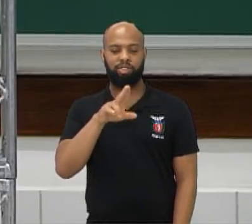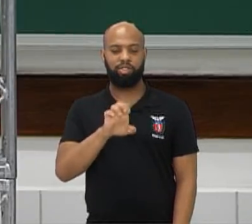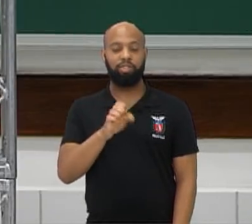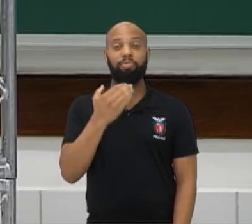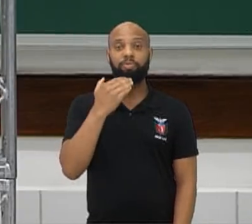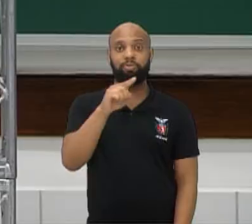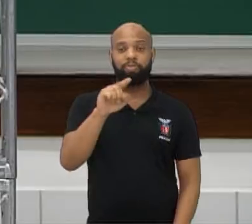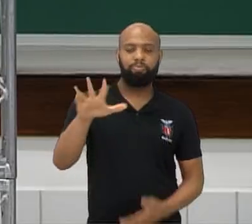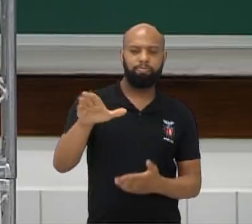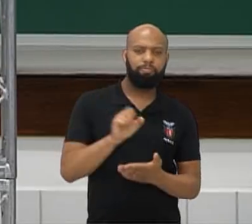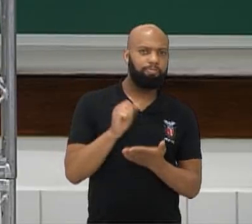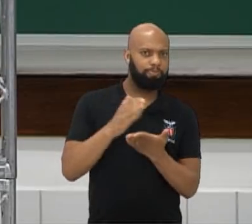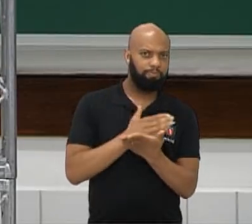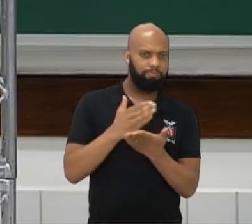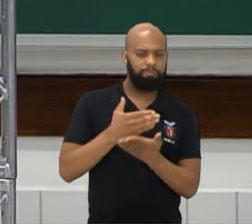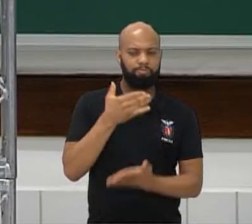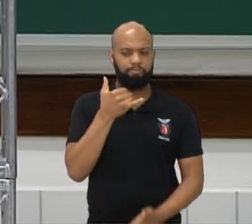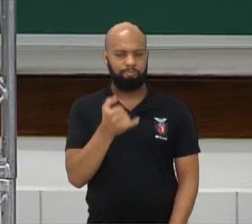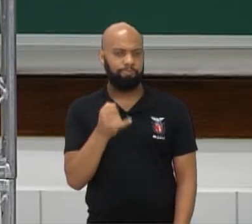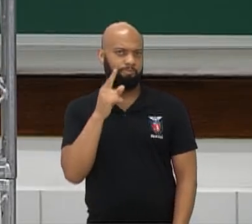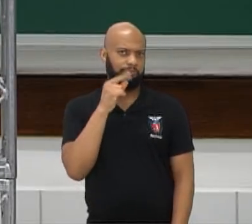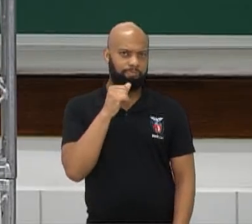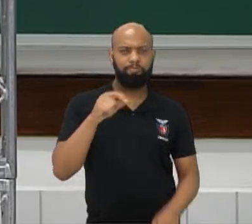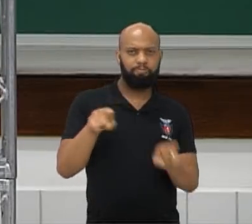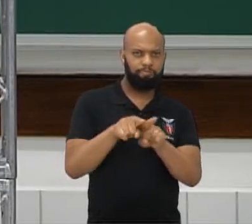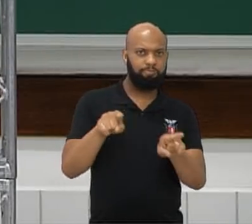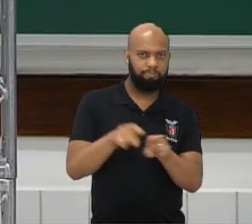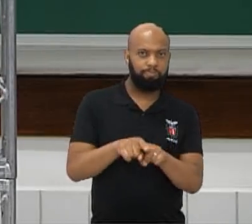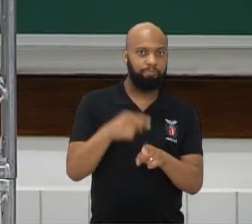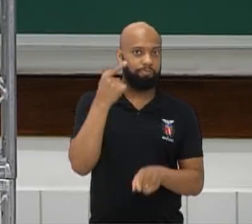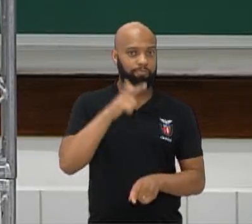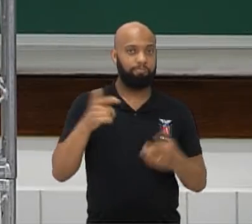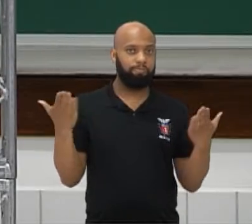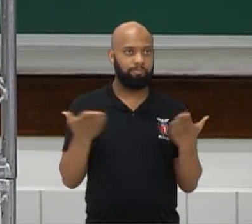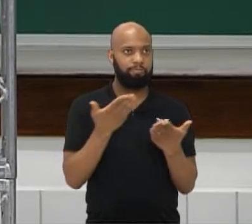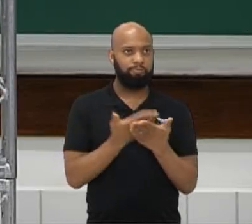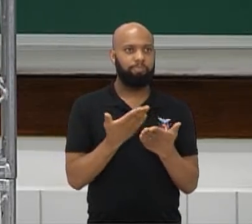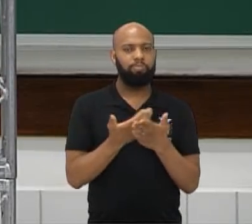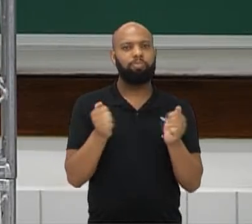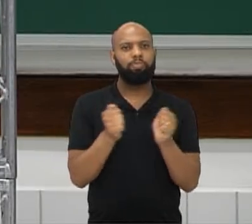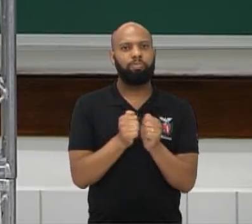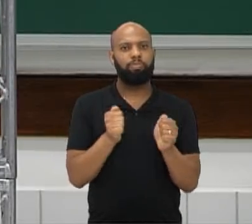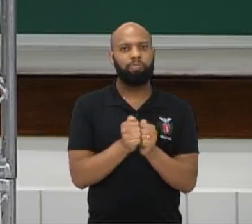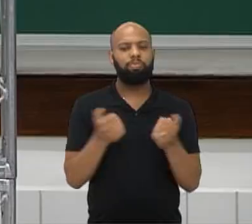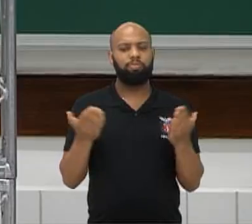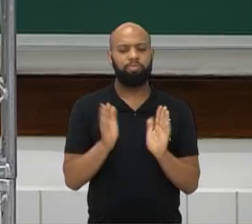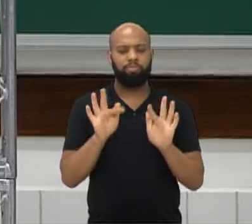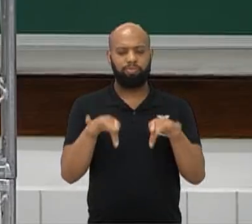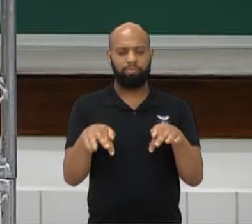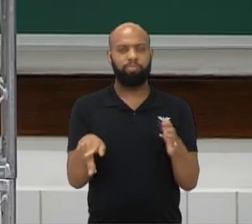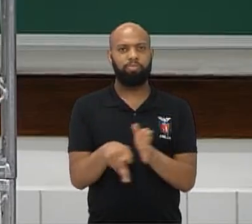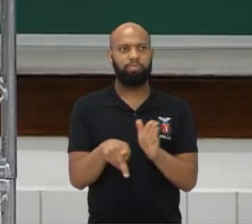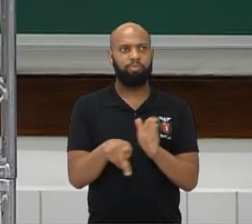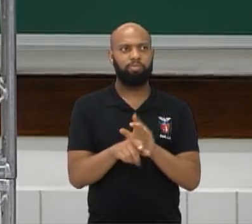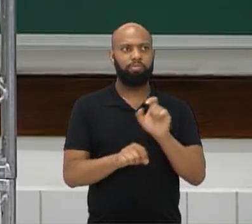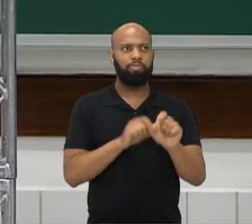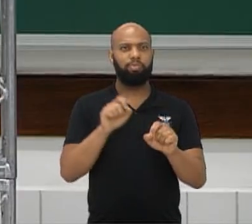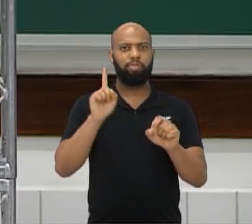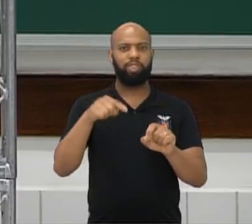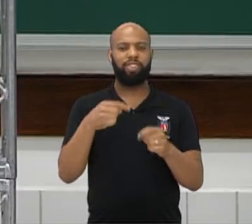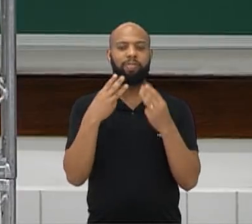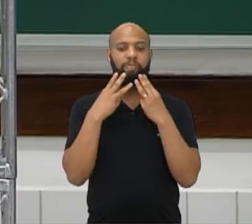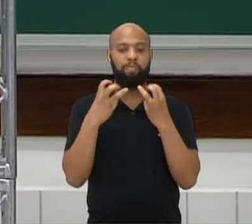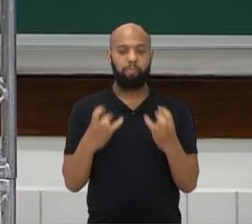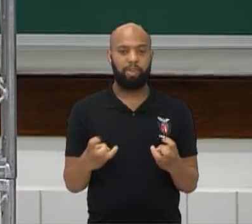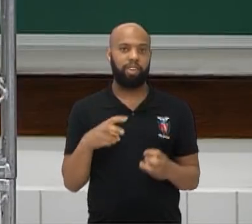com o seu material na mão, né, o seu caderno, com o material para a gente poder estudar. A gente está na nossa reta final do nosso querido Marx,